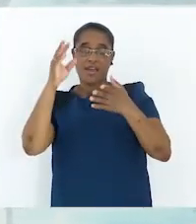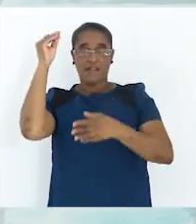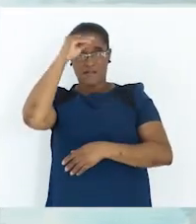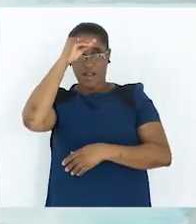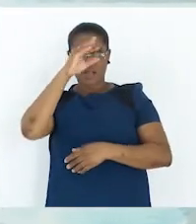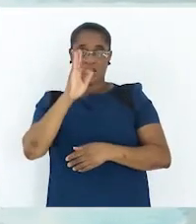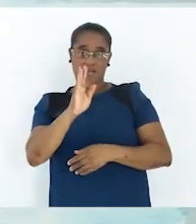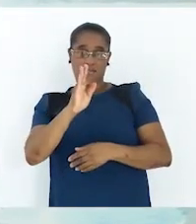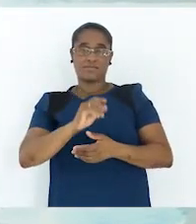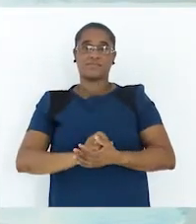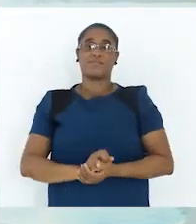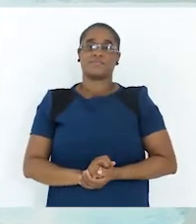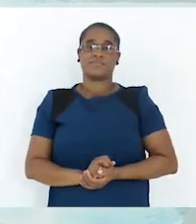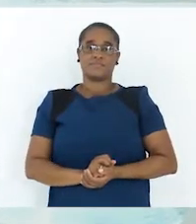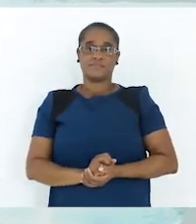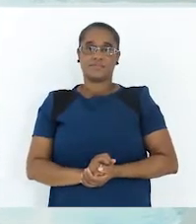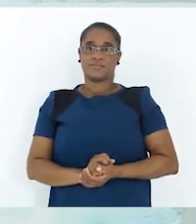falsa.